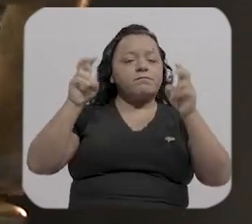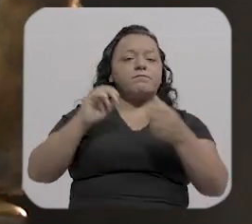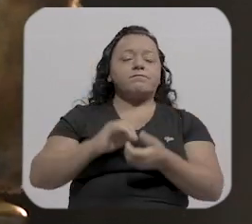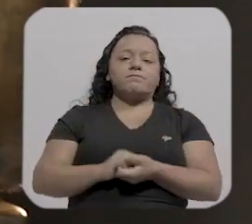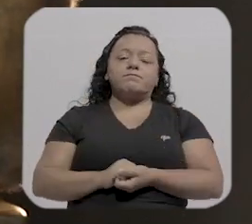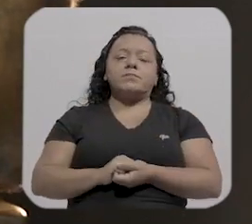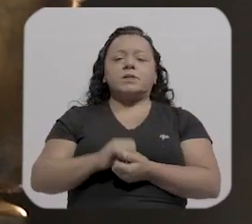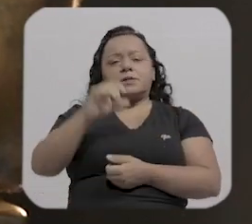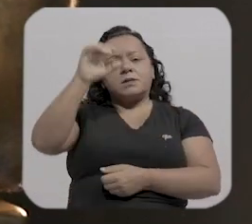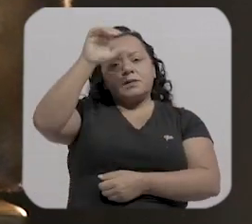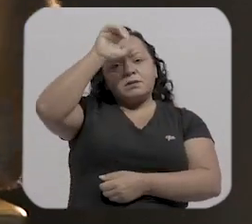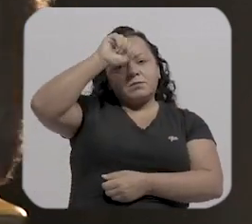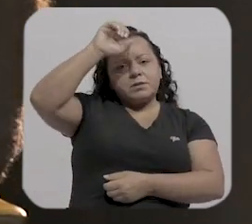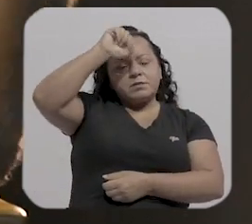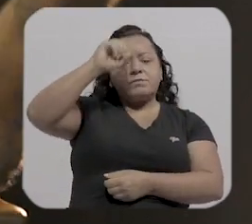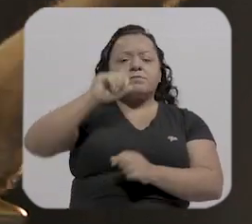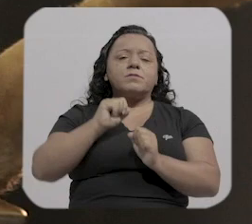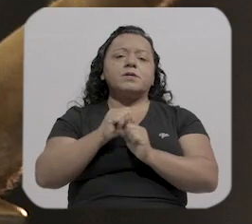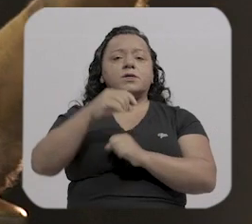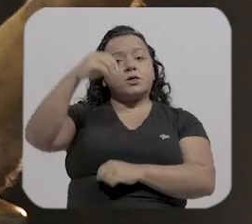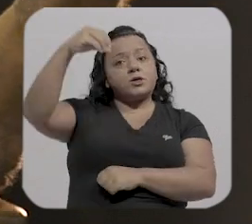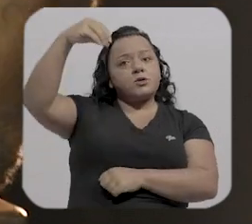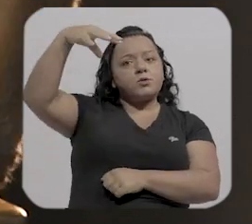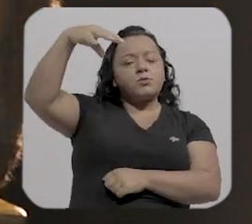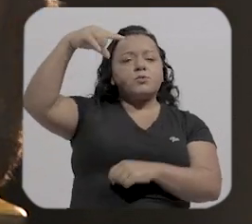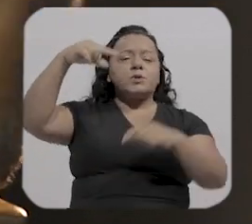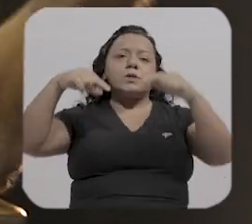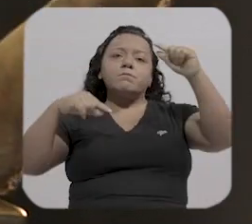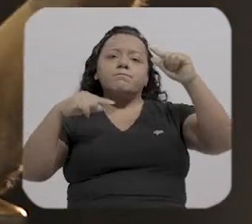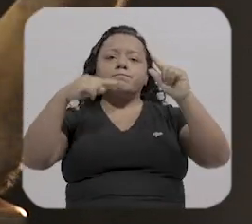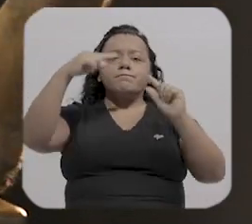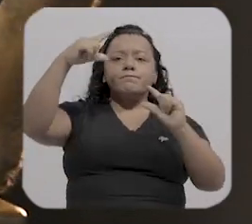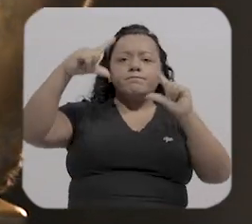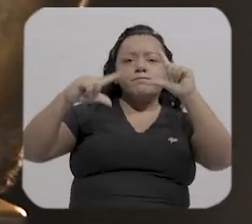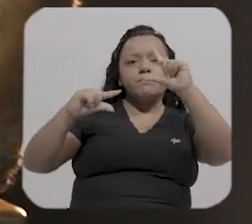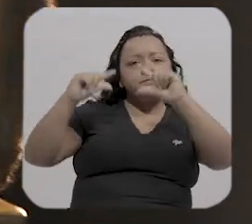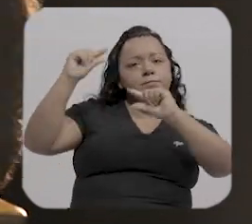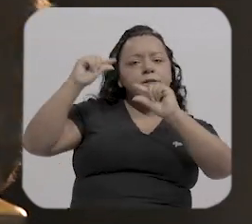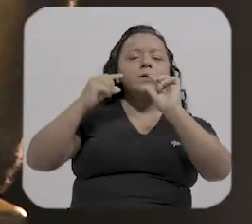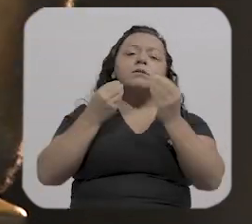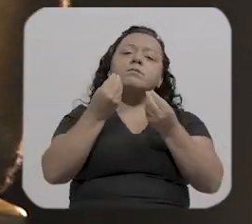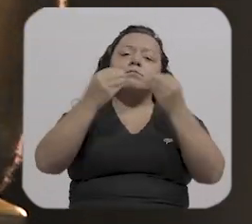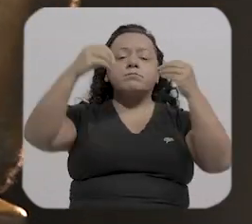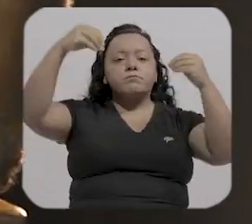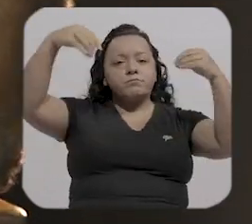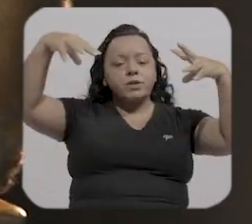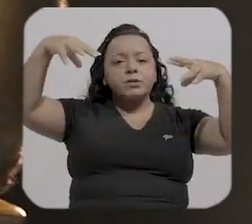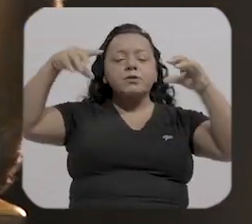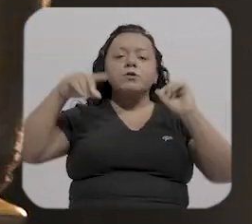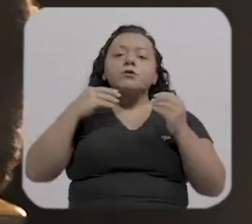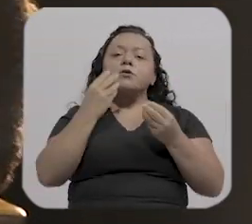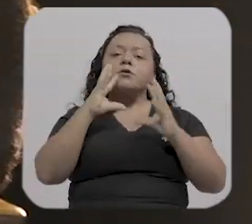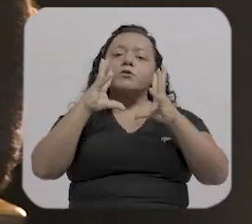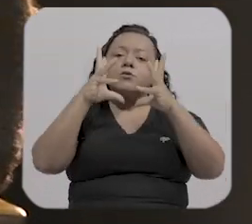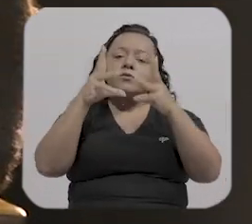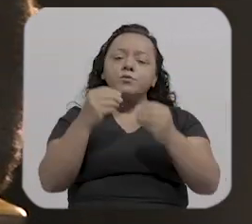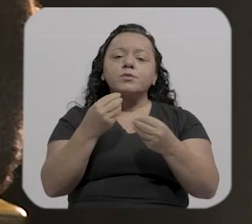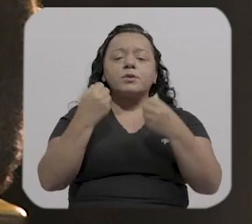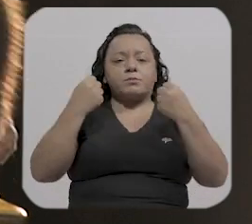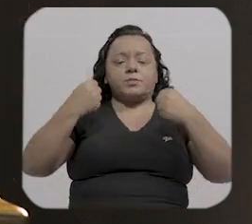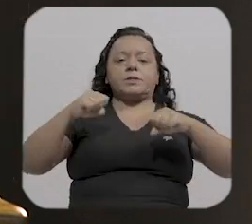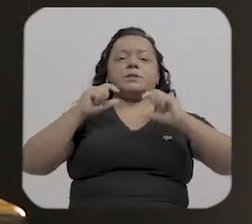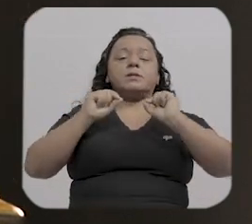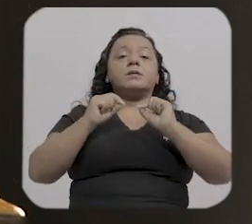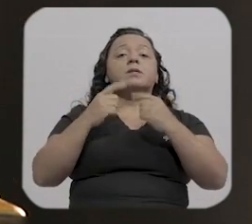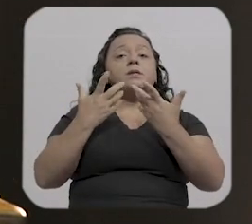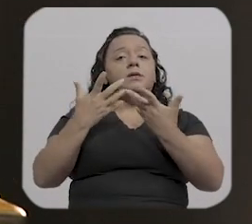no assunto, né? Aprendi a fazer luz, aprendi a medir luz, né? Tudo que eu estava precisando, tudo que